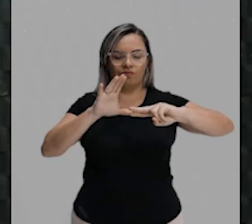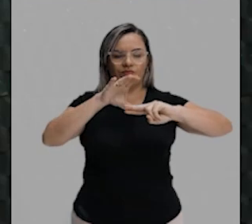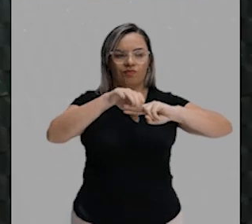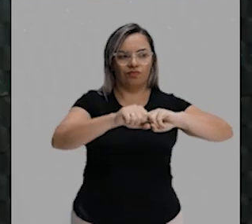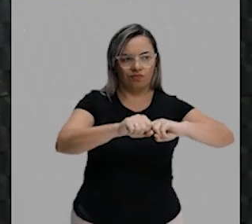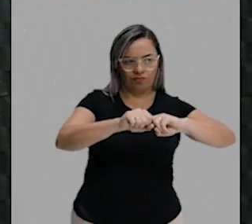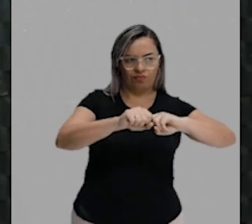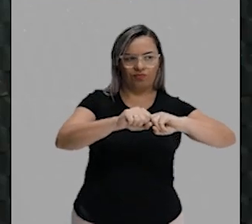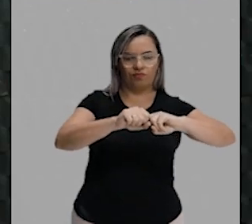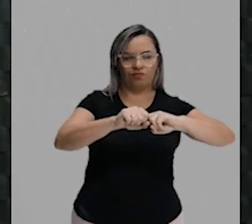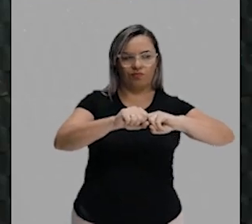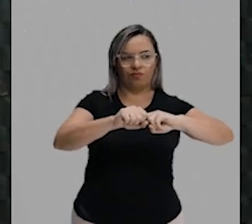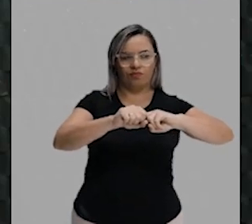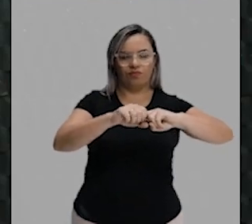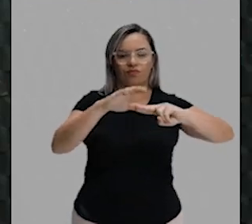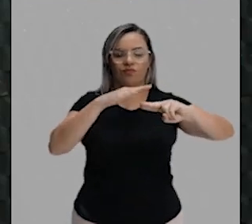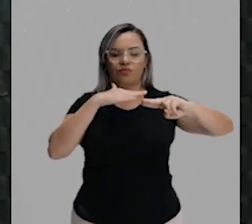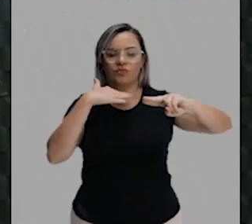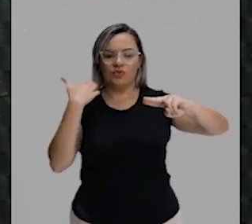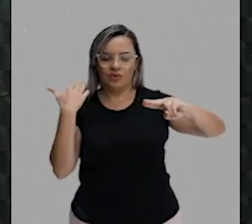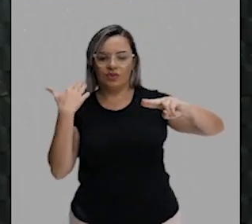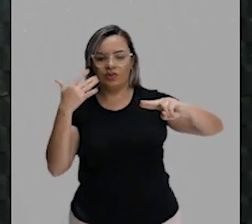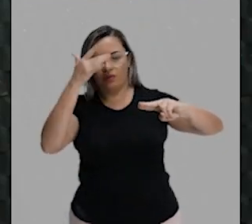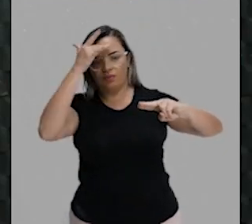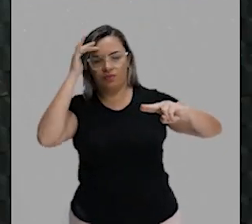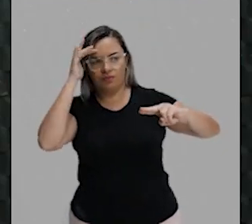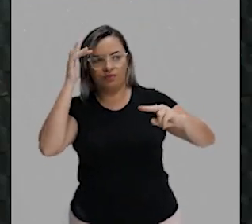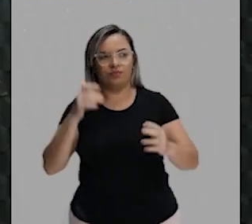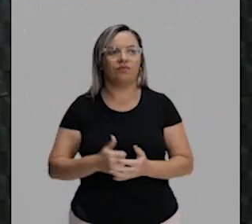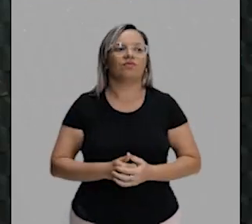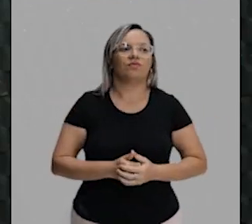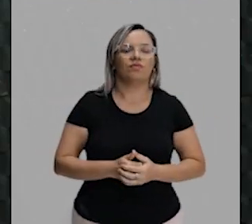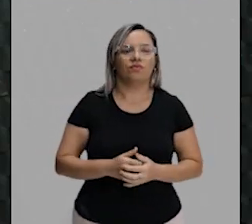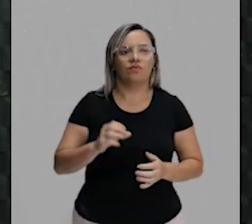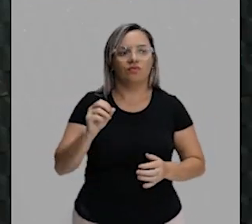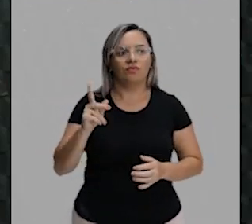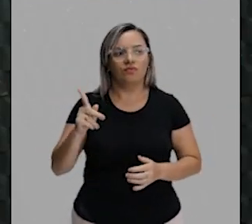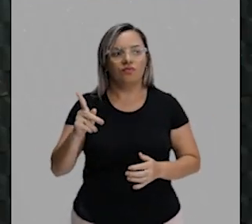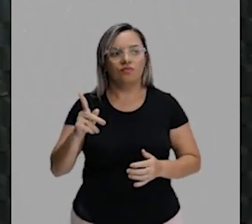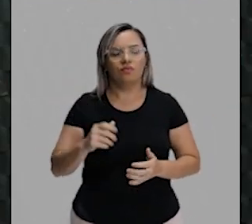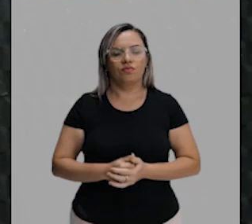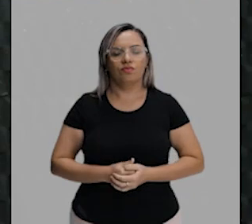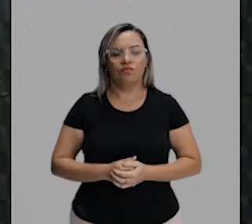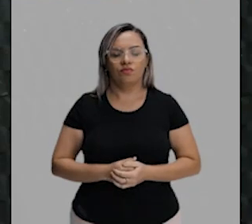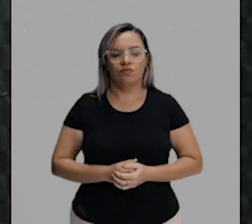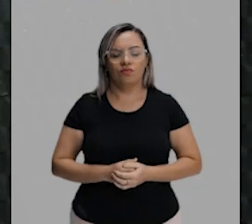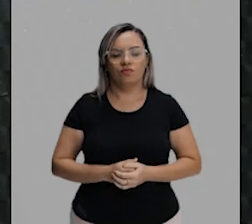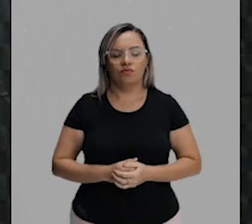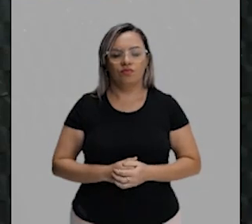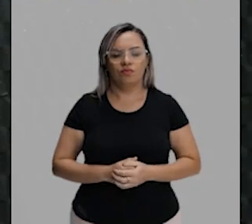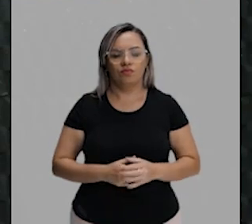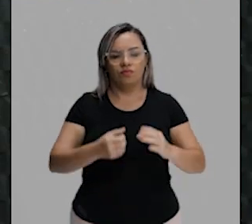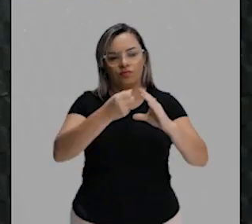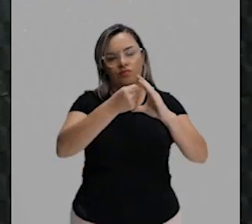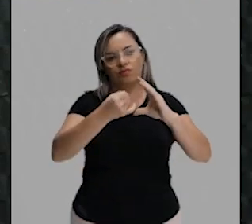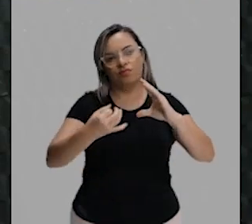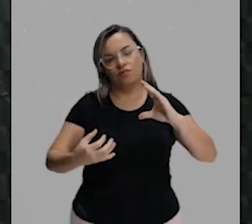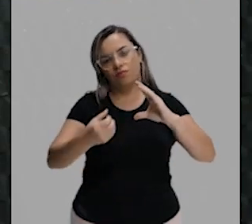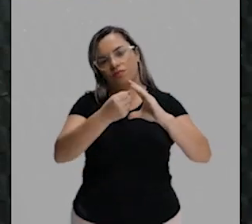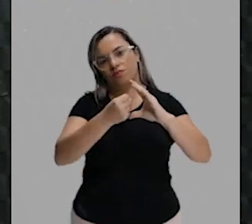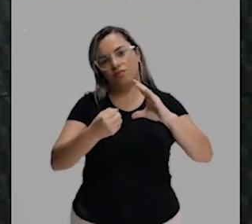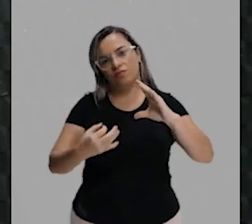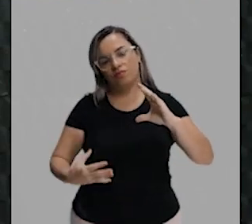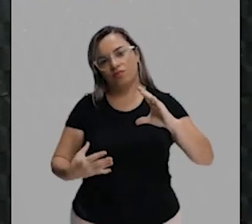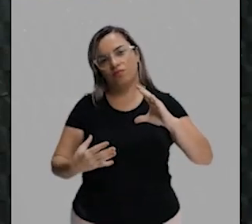Dzão, vai gerar a morte do indivíduo. Beleza? Então, essa é uma característica, um tipo